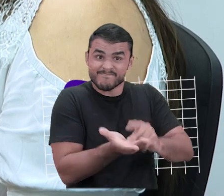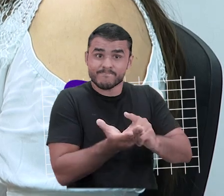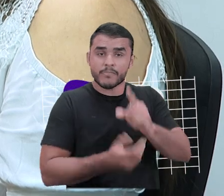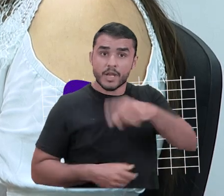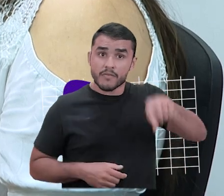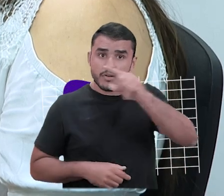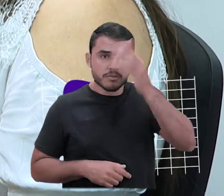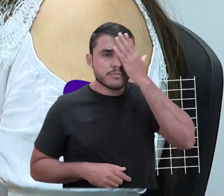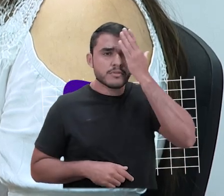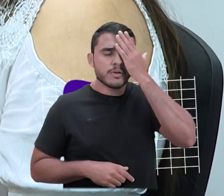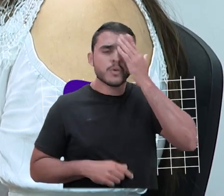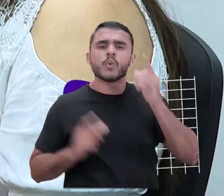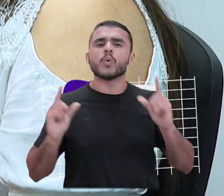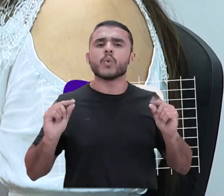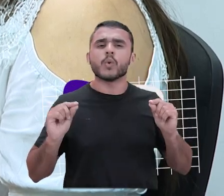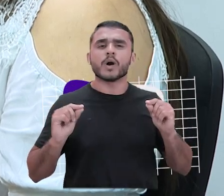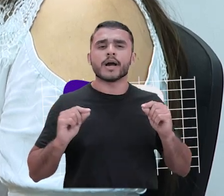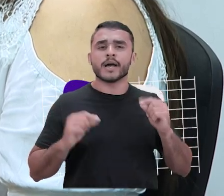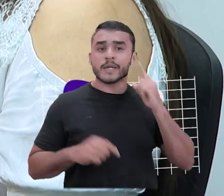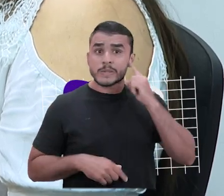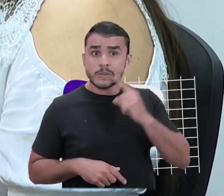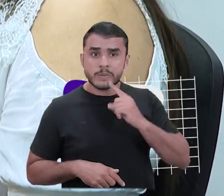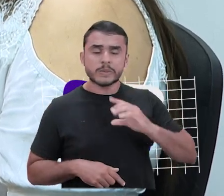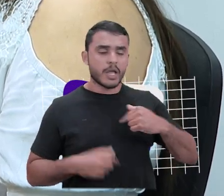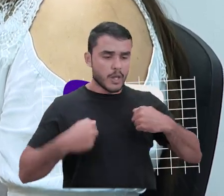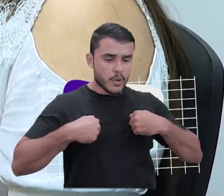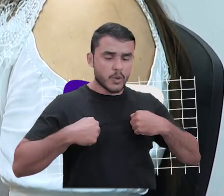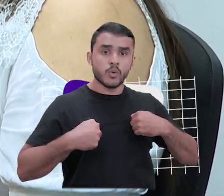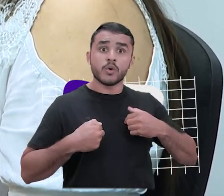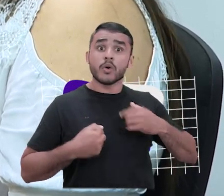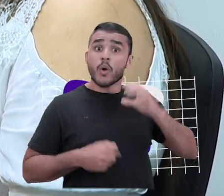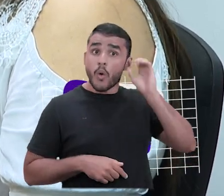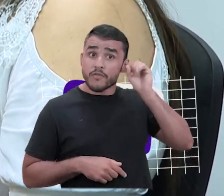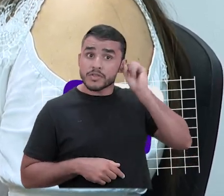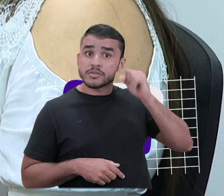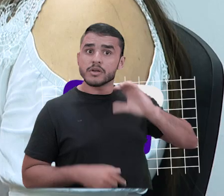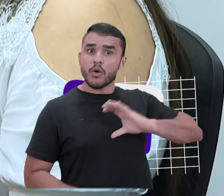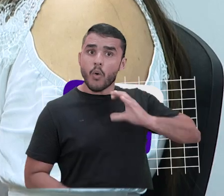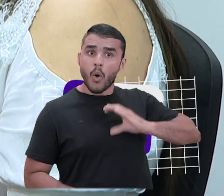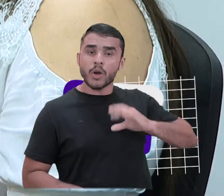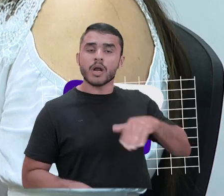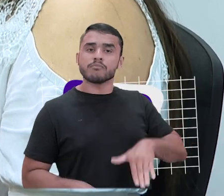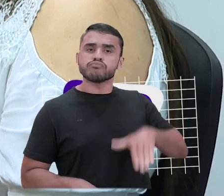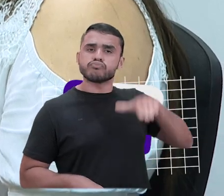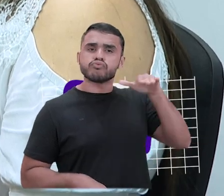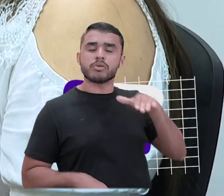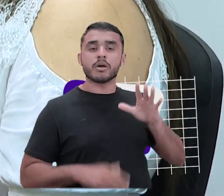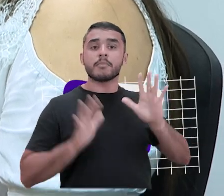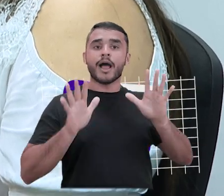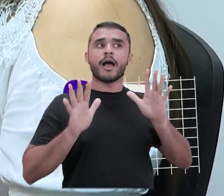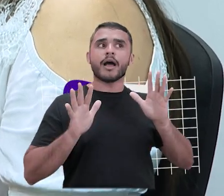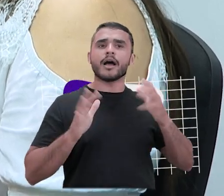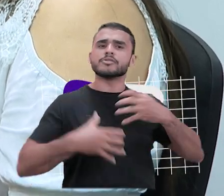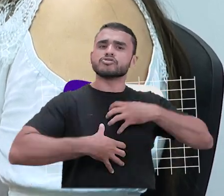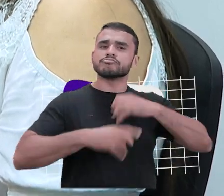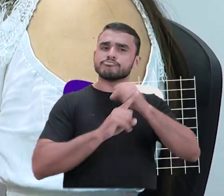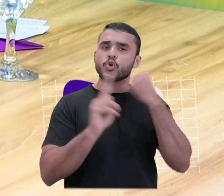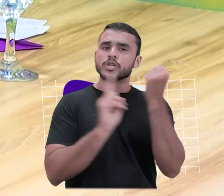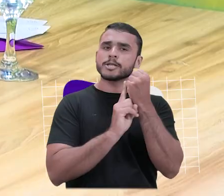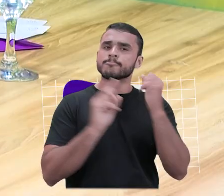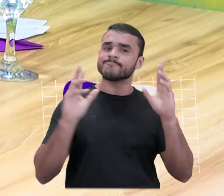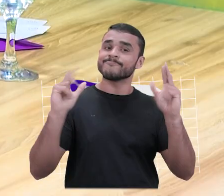Isso me fez olhar a diferença com mais facilidade, né? Mas a gente nunca tá pronto. Então, para mim é um processo. Mas é uma virada de chave meio grande, né?